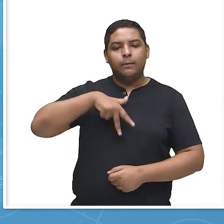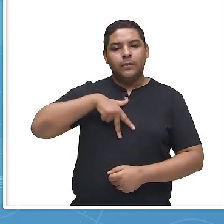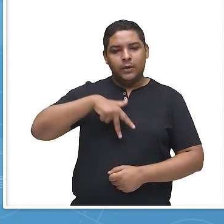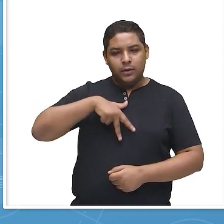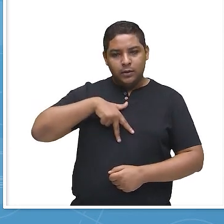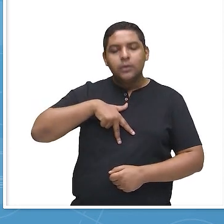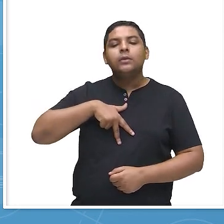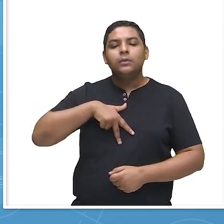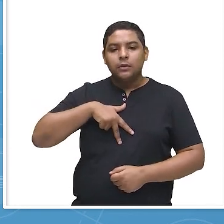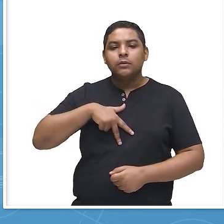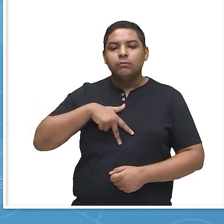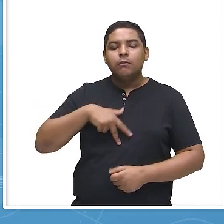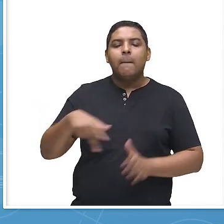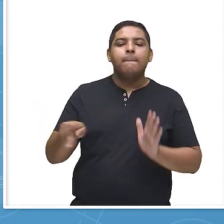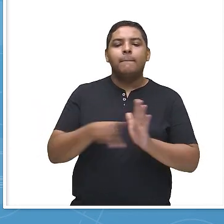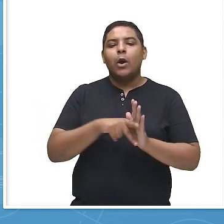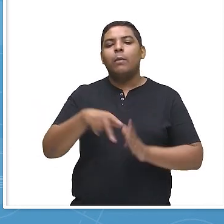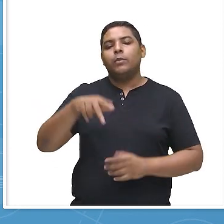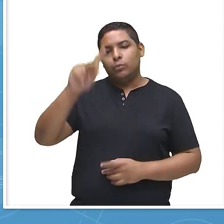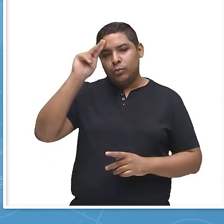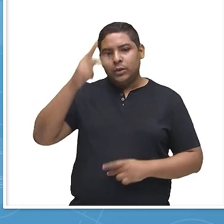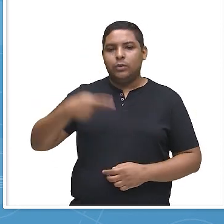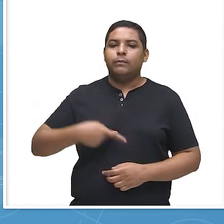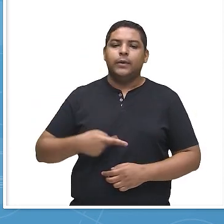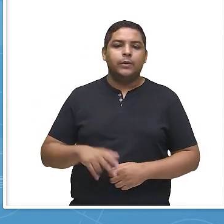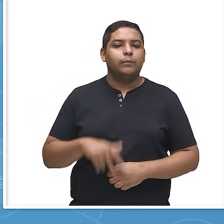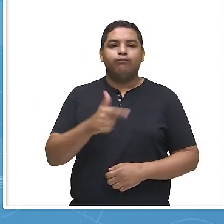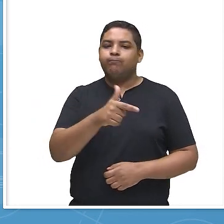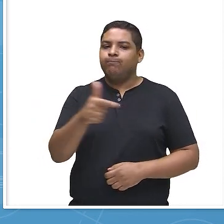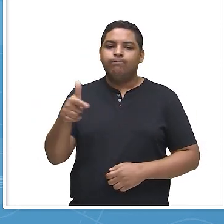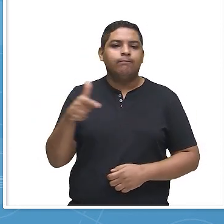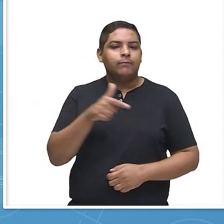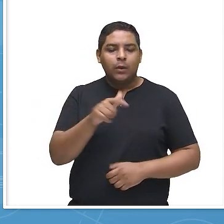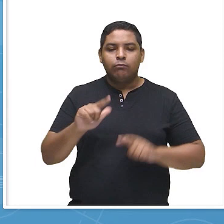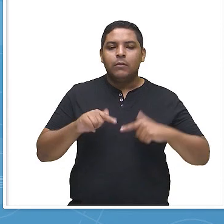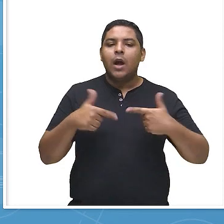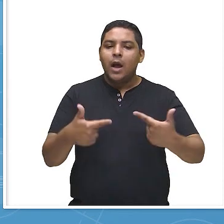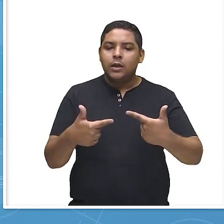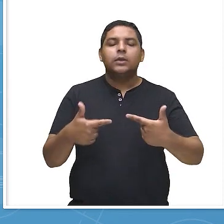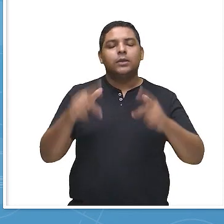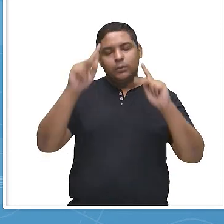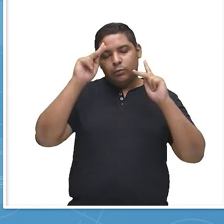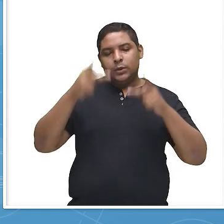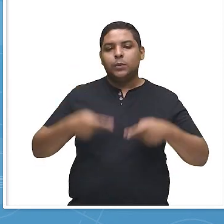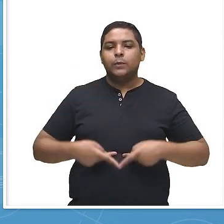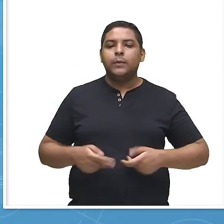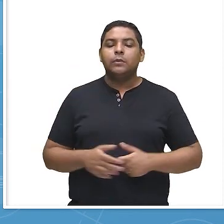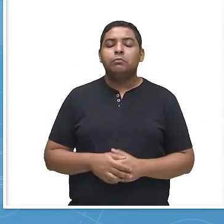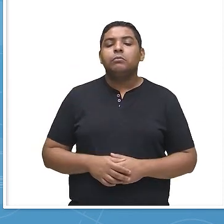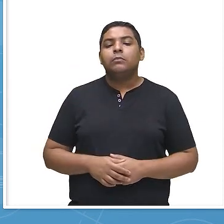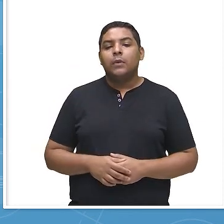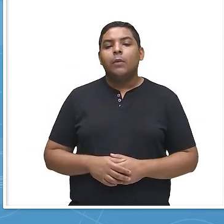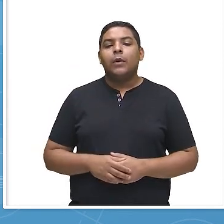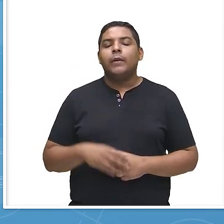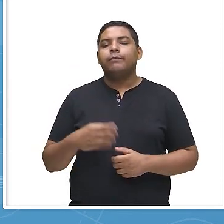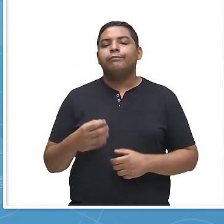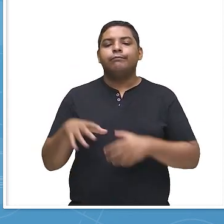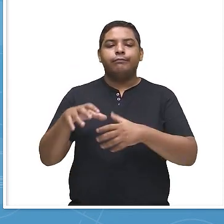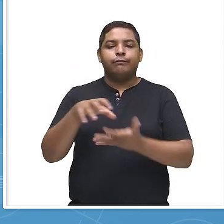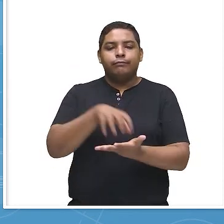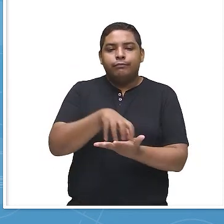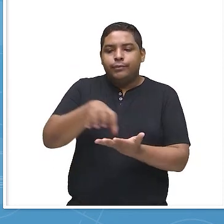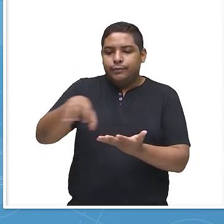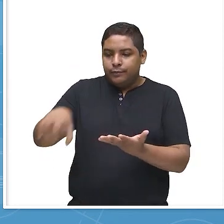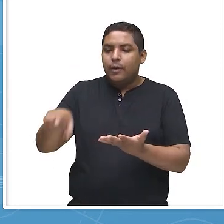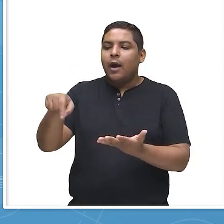pela ação humana. Se não teve interferência humana, ainda podemos classificar como paisagem